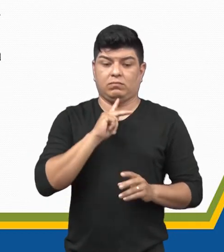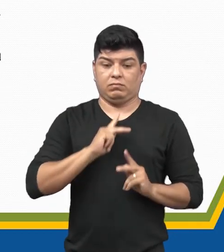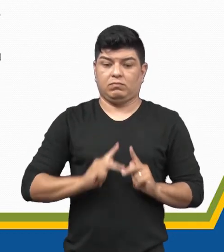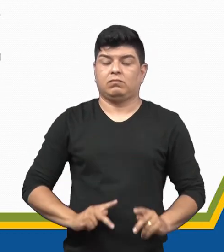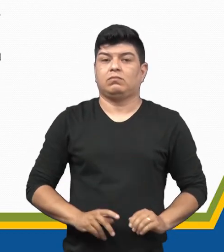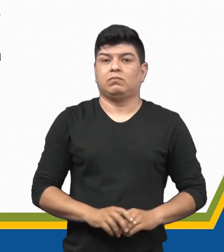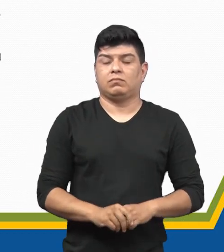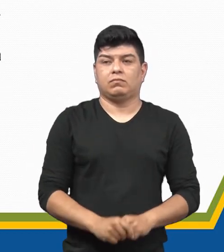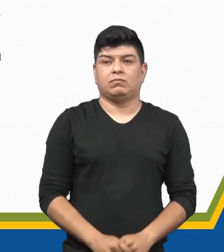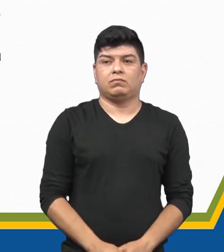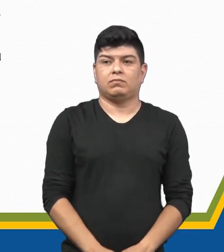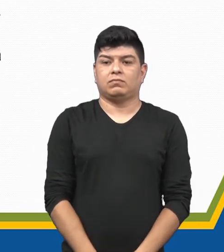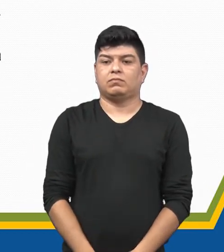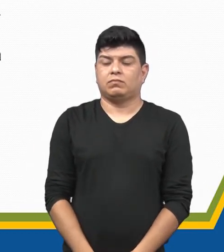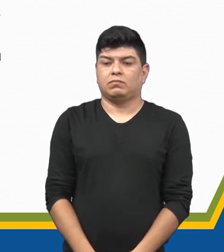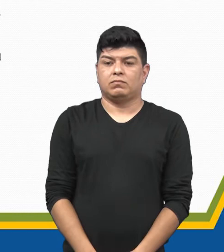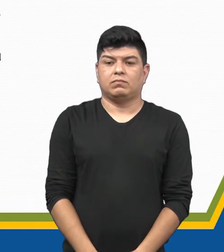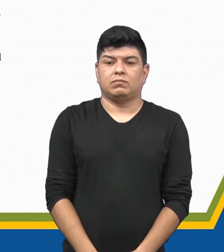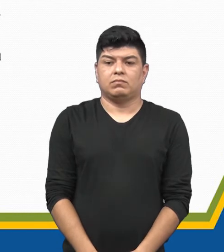parlamentares.